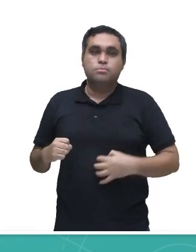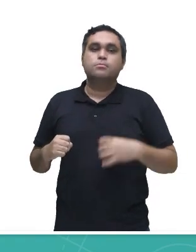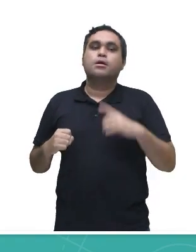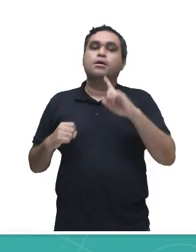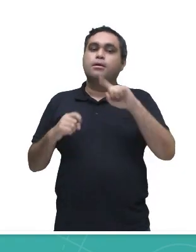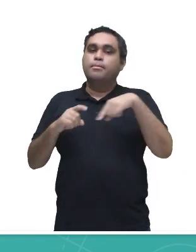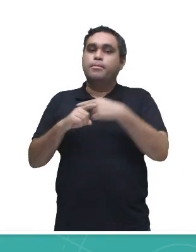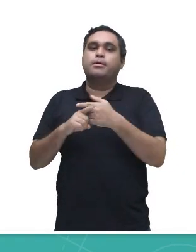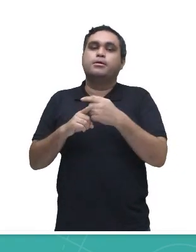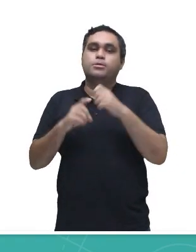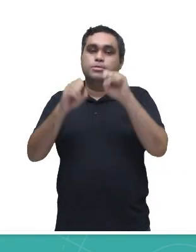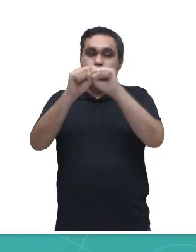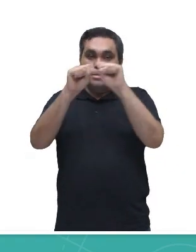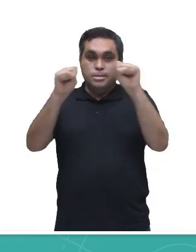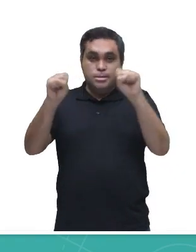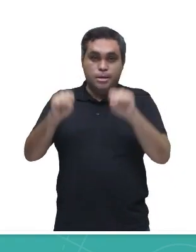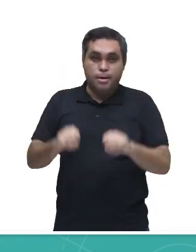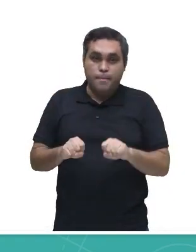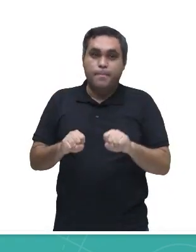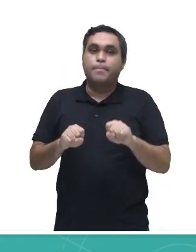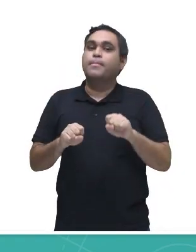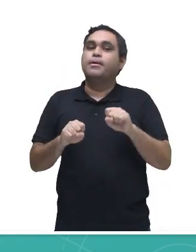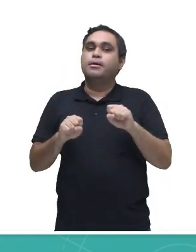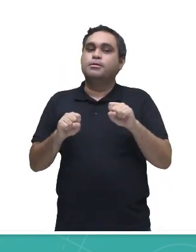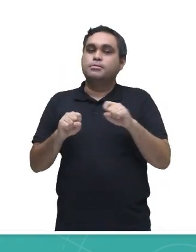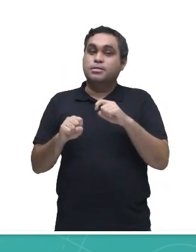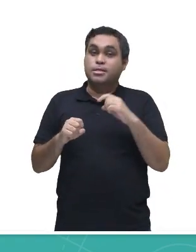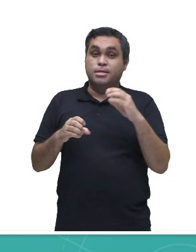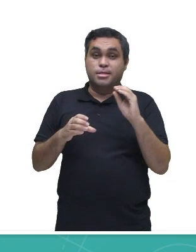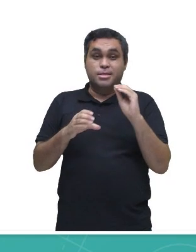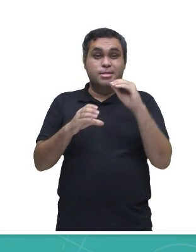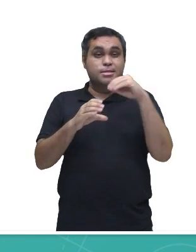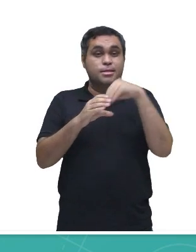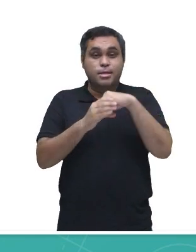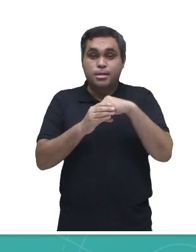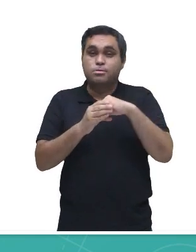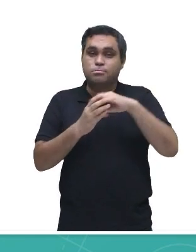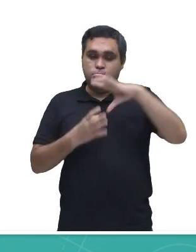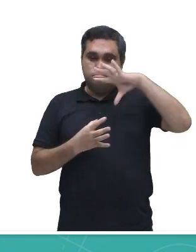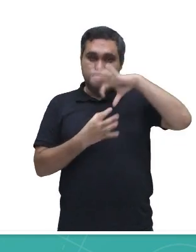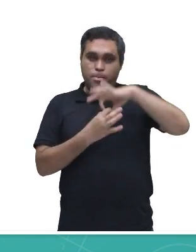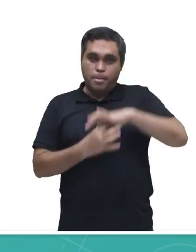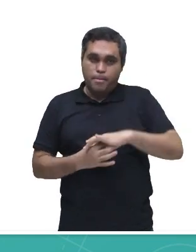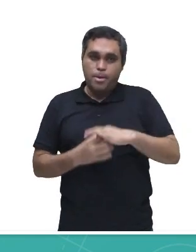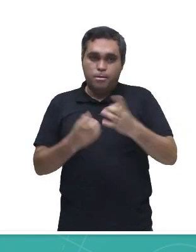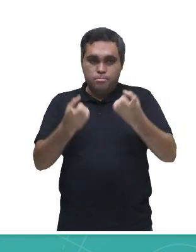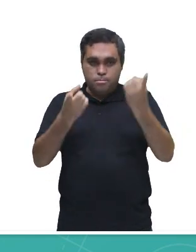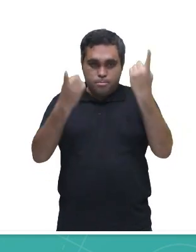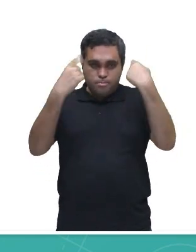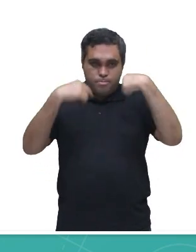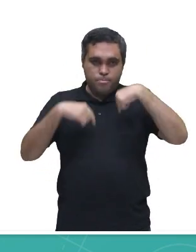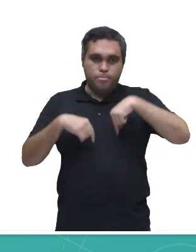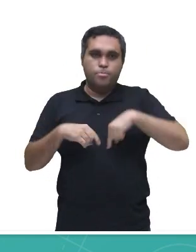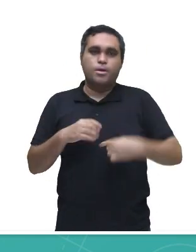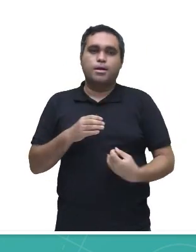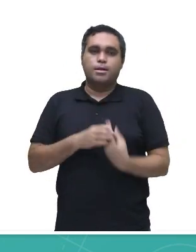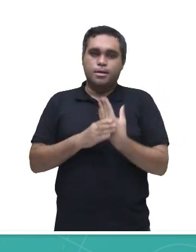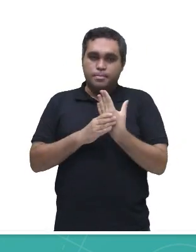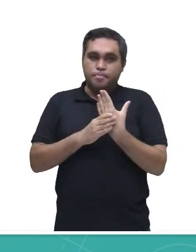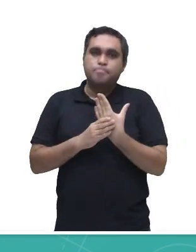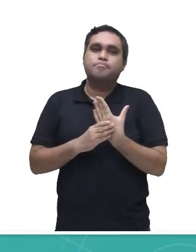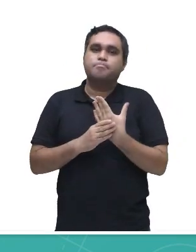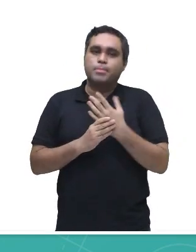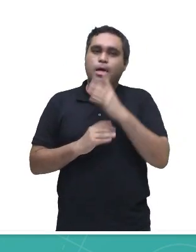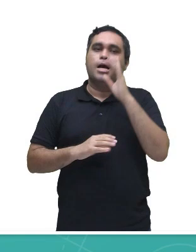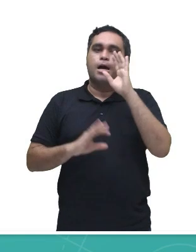de órgão, nós vamos ter os sistemas. E esses sistemas vão formar os organismos. Isso aí são os níveis de